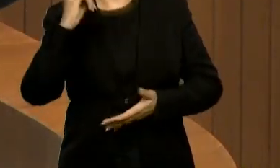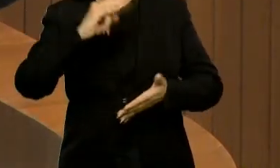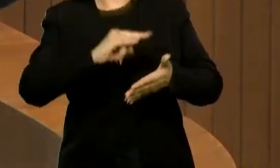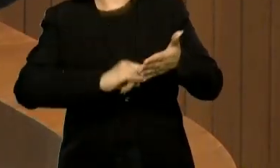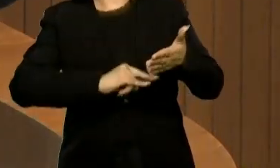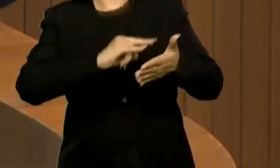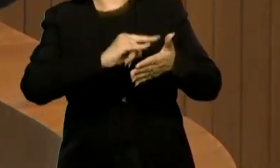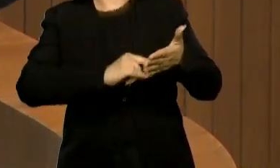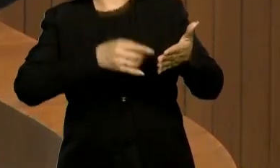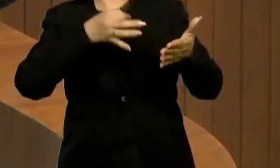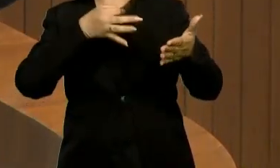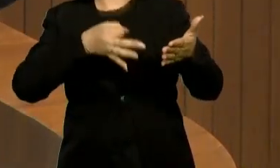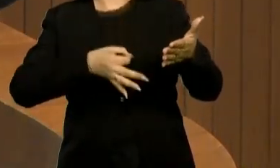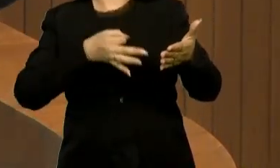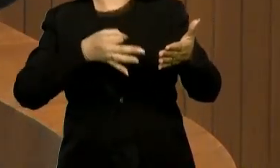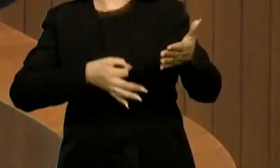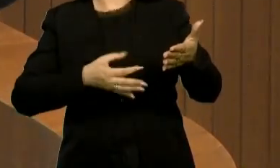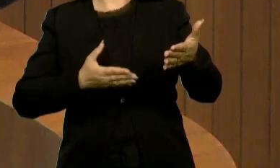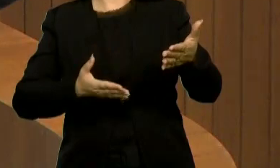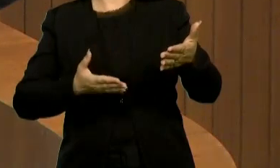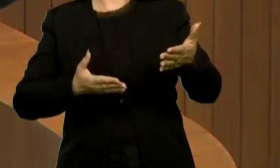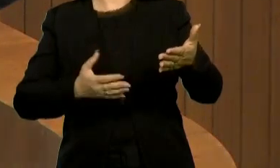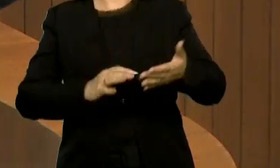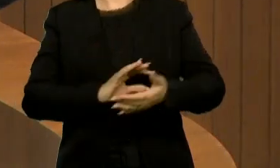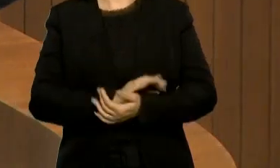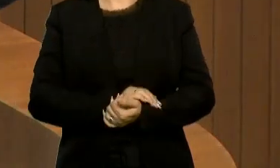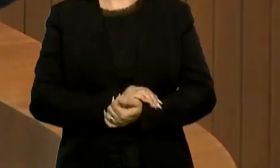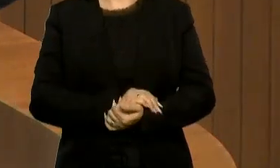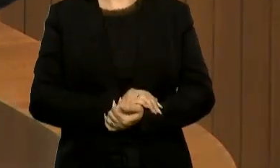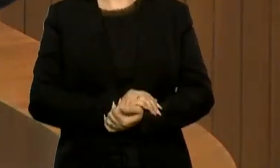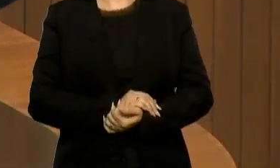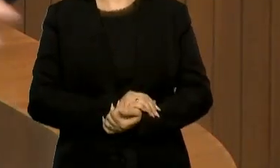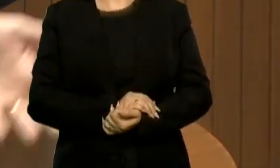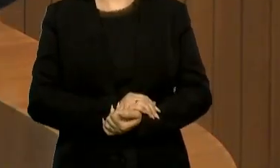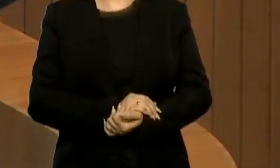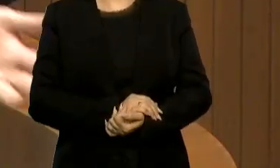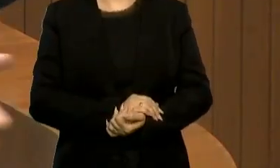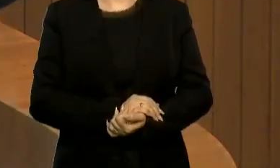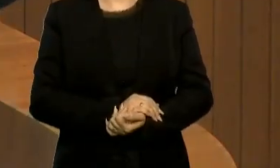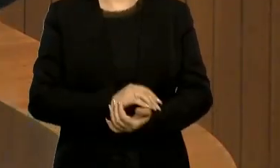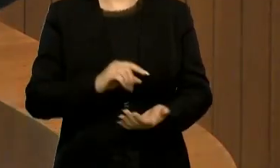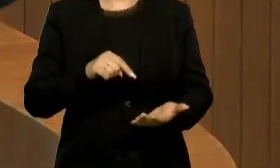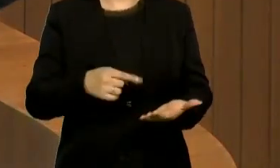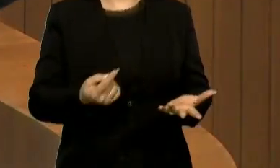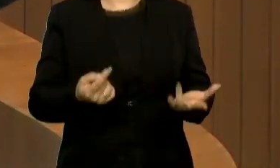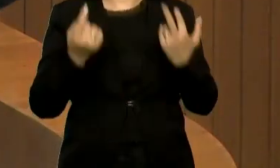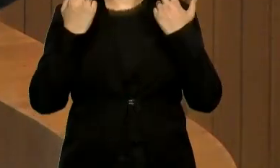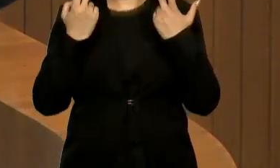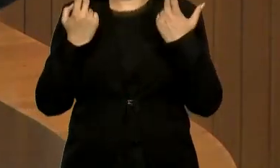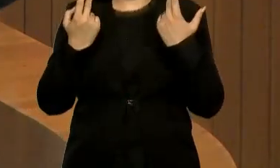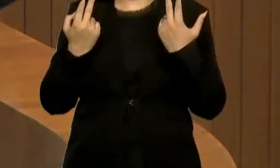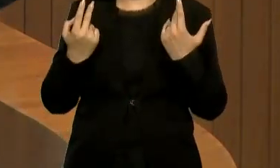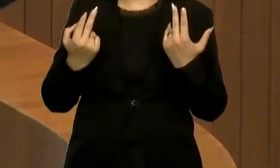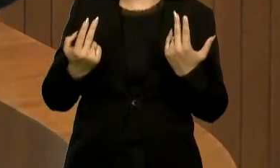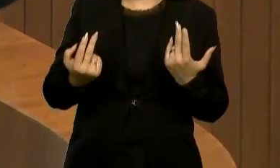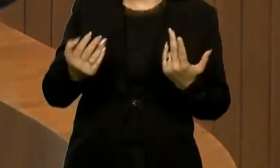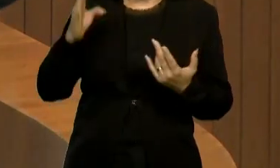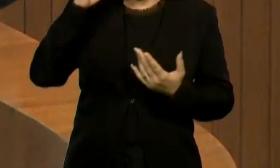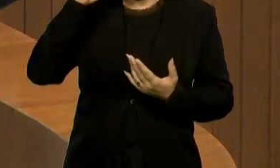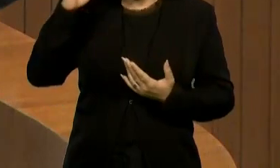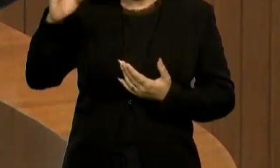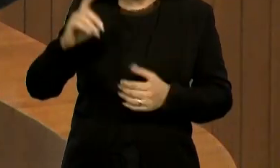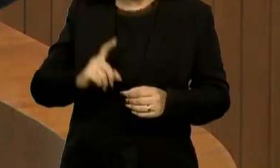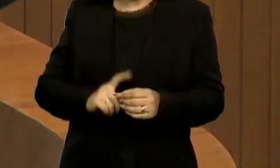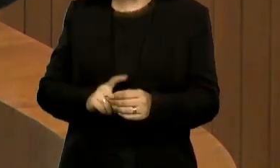estarem em dias. E naquela ocasião, como infelizmente é natural, sobretudo no interior do estado